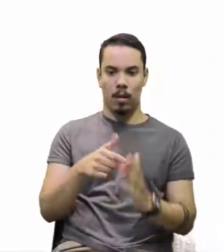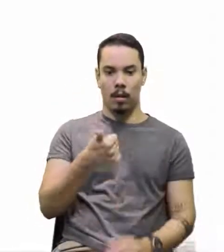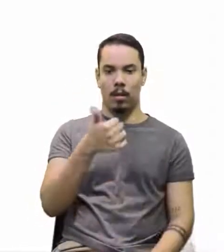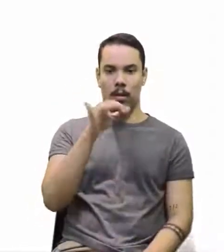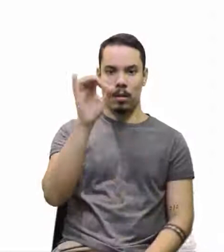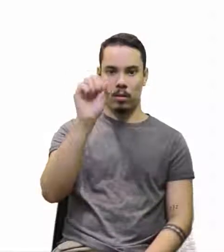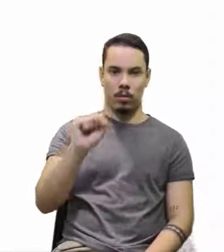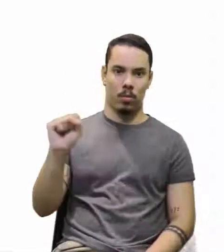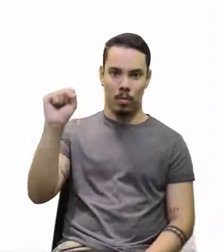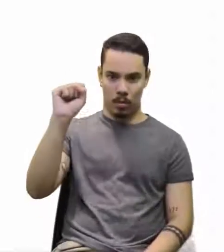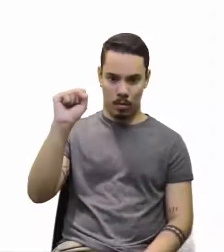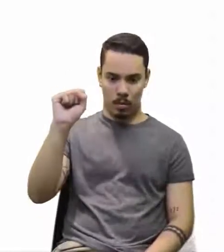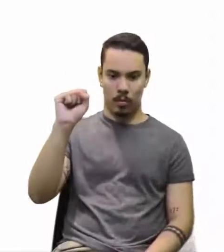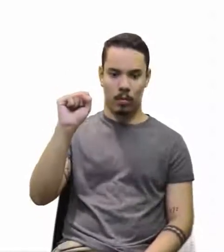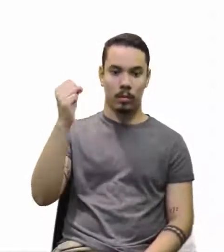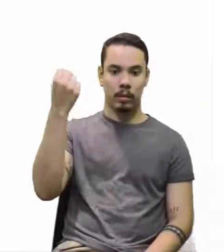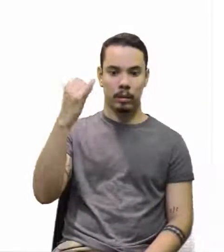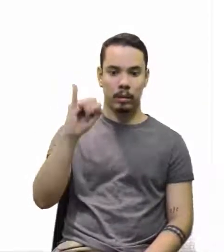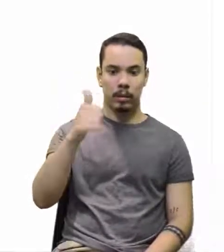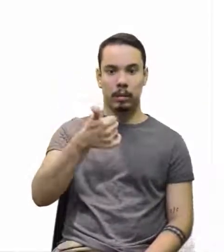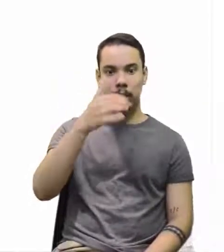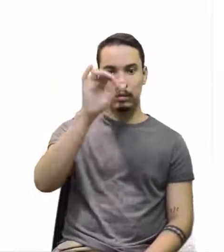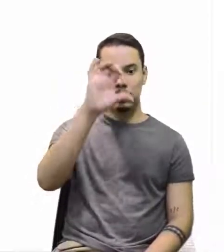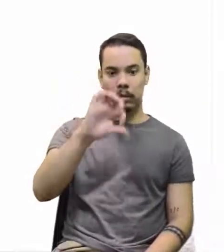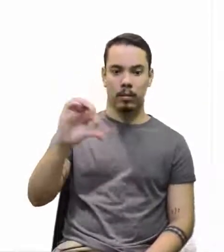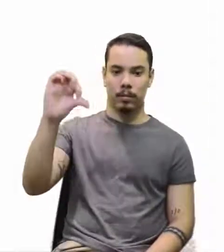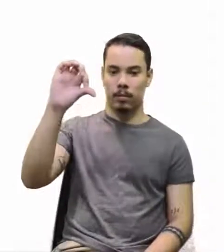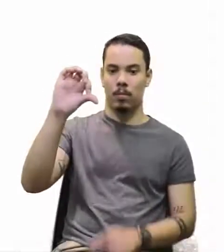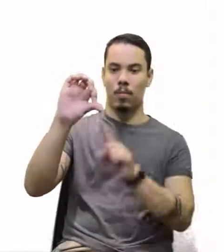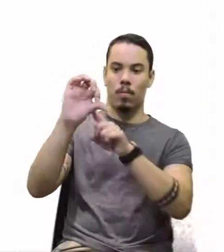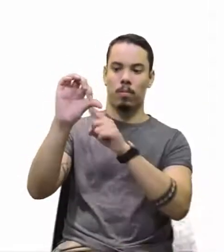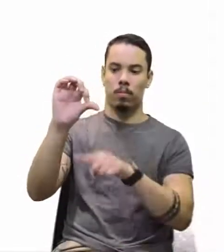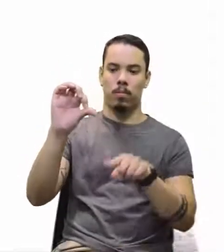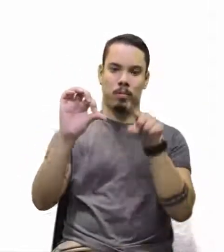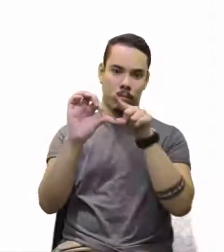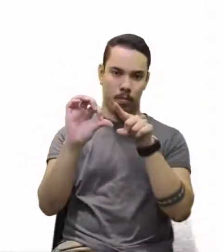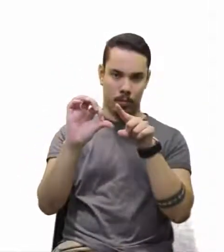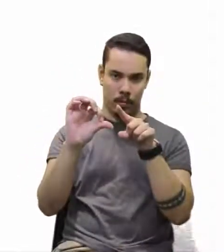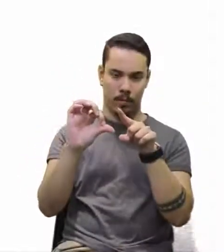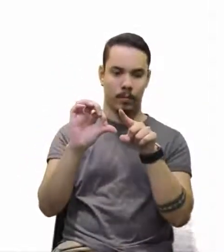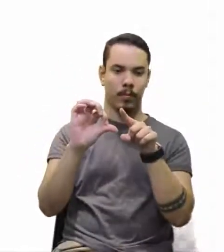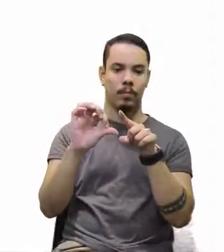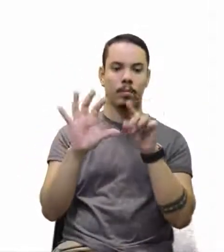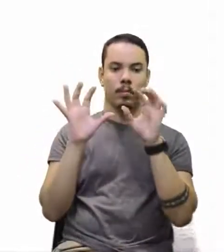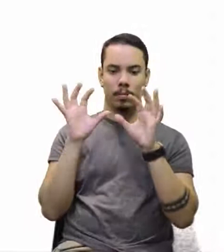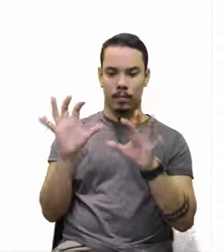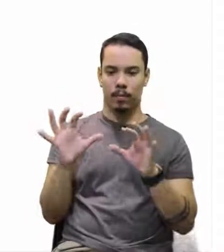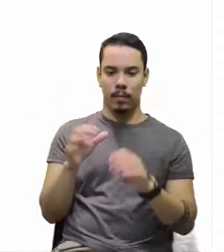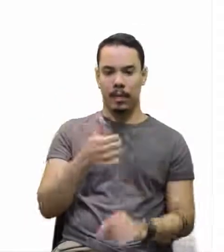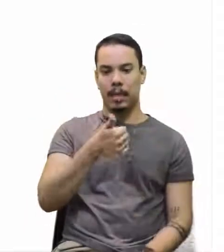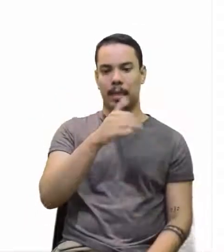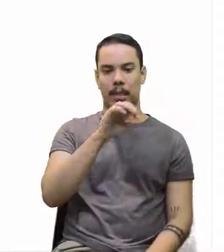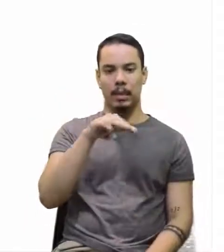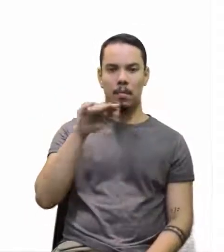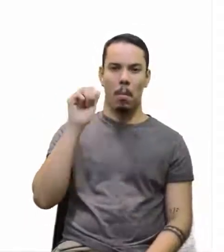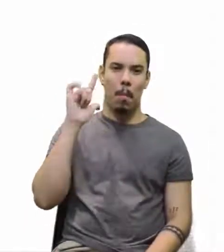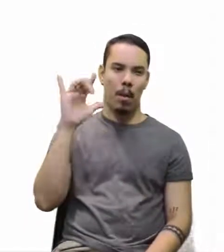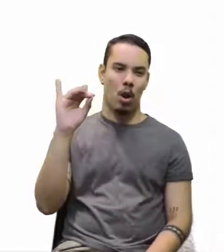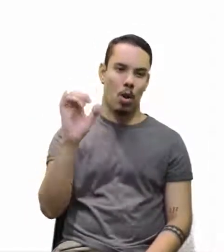oitava. 10 a nona é, no caso, aí, bilhão, né? Então, são 100 milhões de